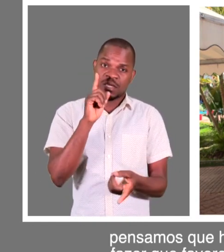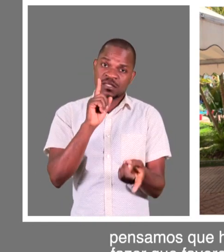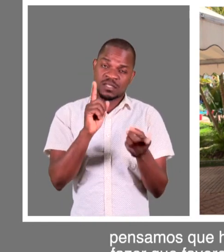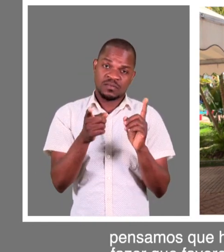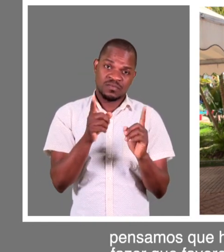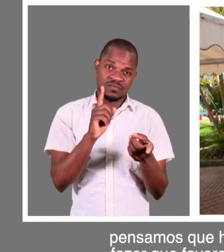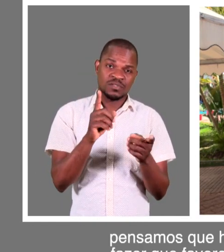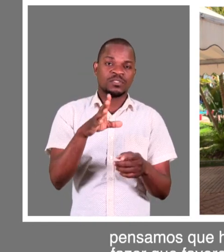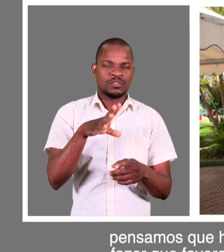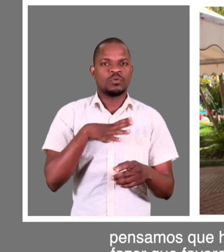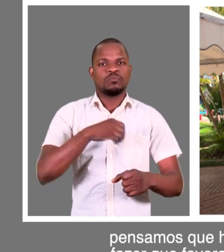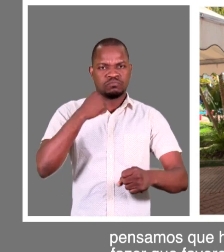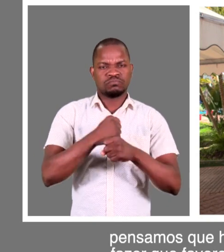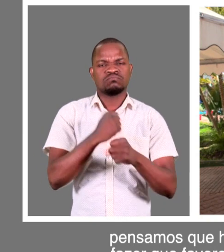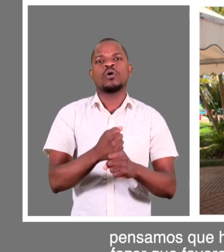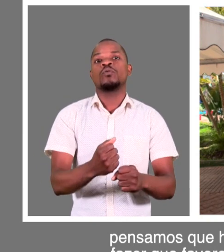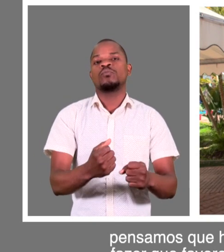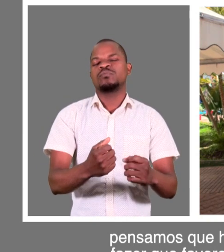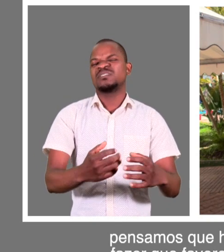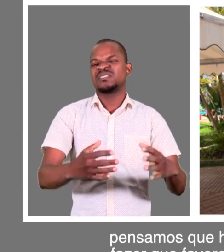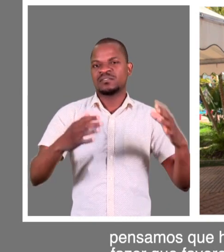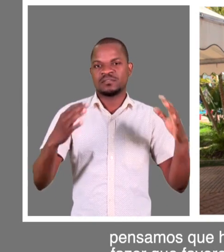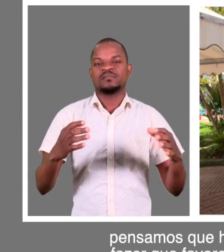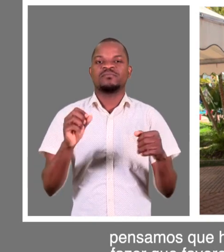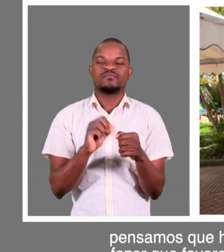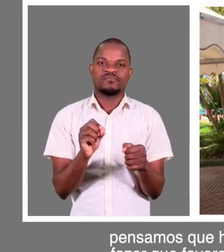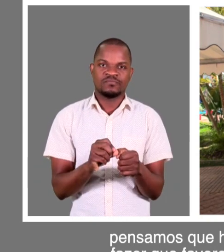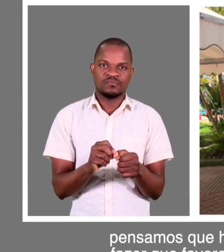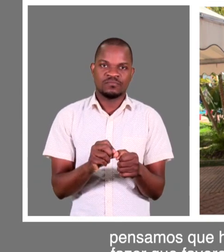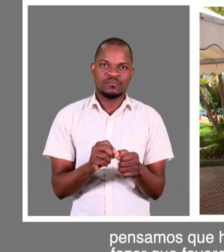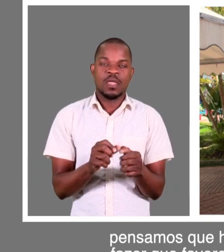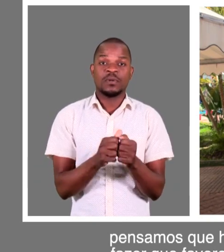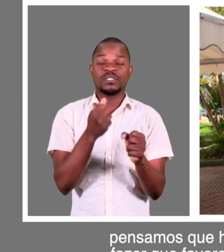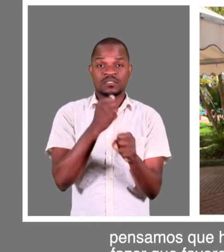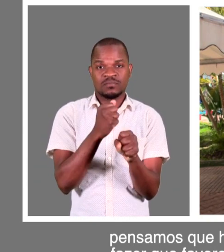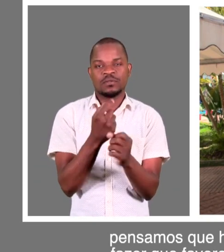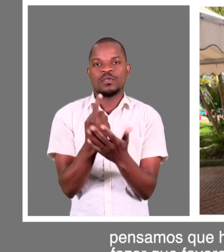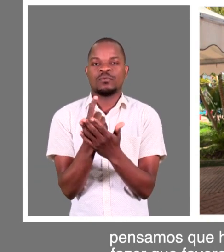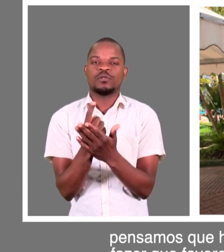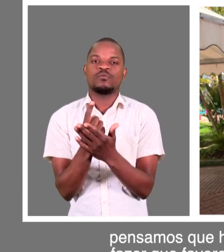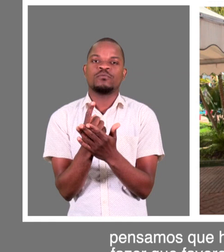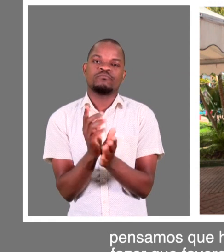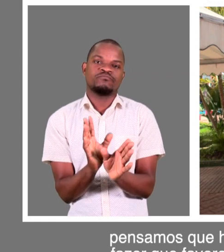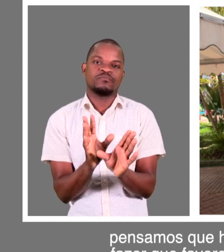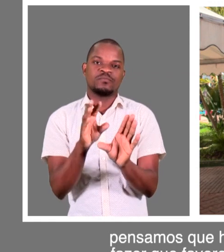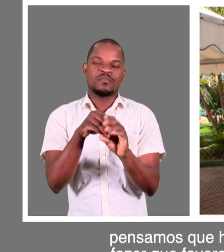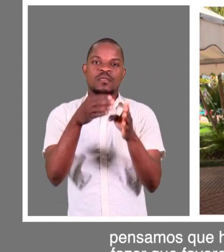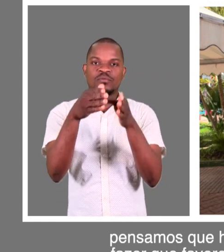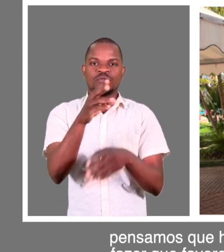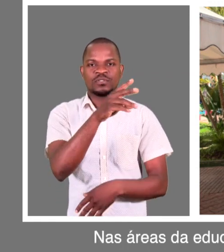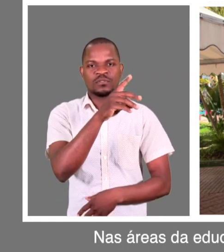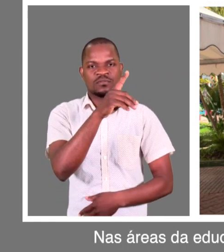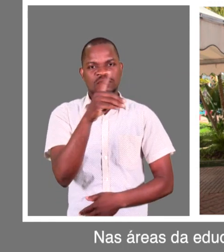há um trabalho muito grande ainda por fazer, que favorece a inclusão das pessoas com deficiência